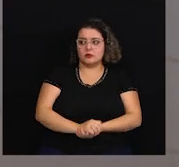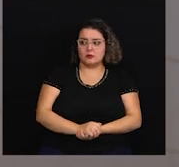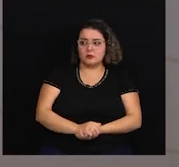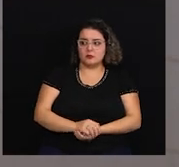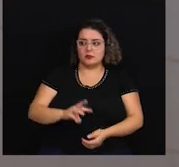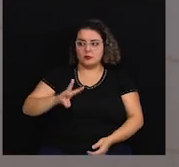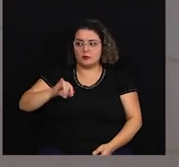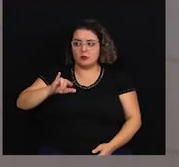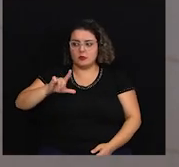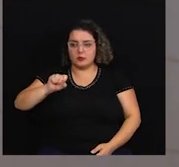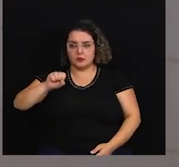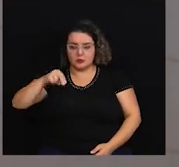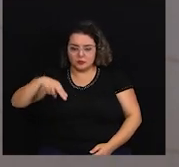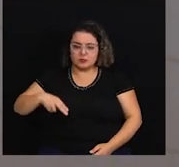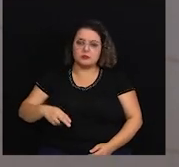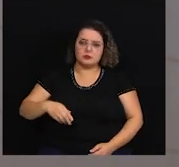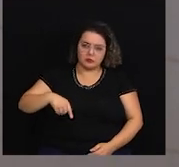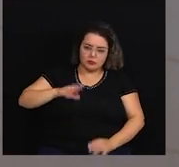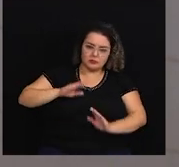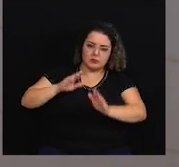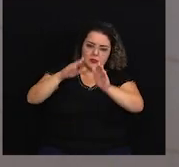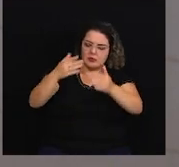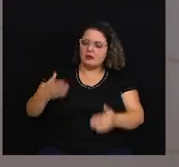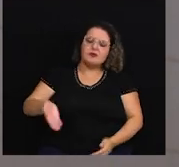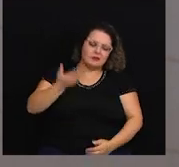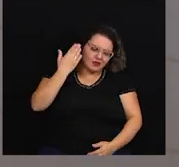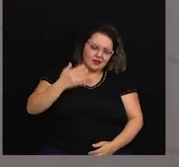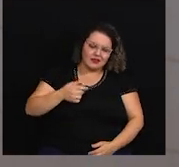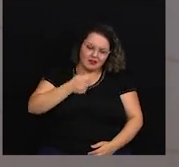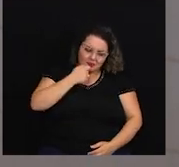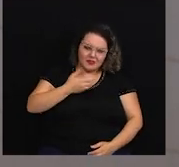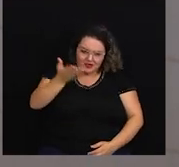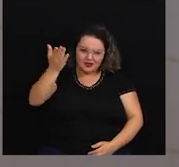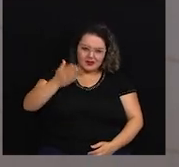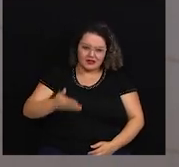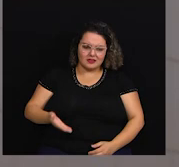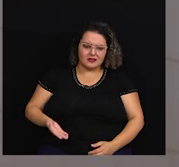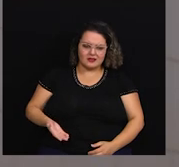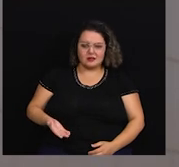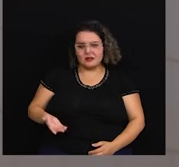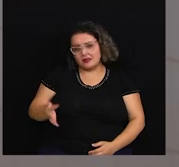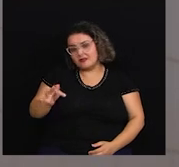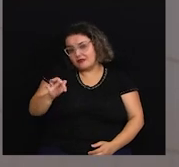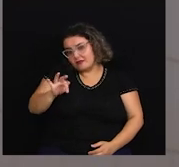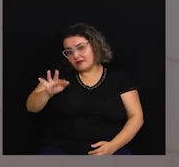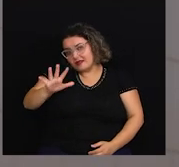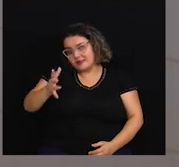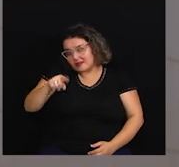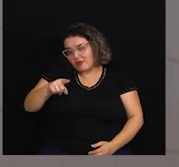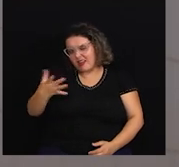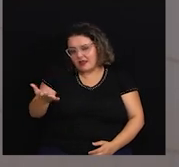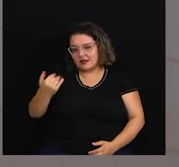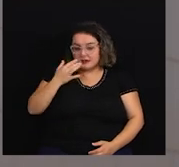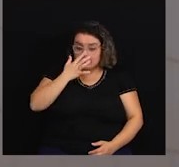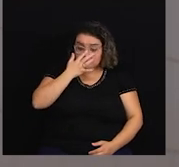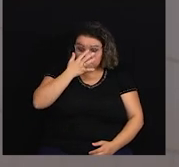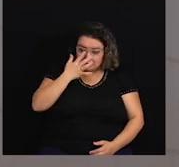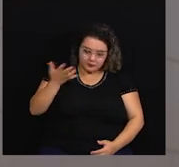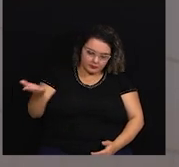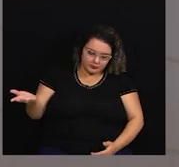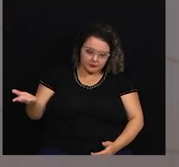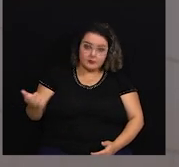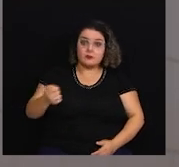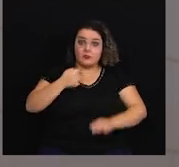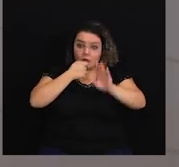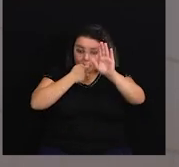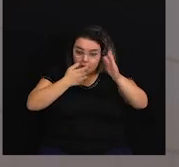aconselho isso olha a pizza era meu Federação é meio assim ó aí fui lá pintei com Mário colombianos falaram o cara você